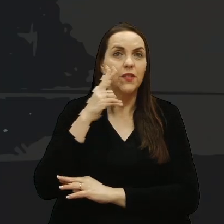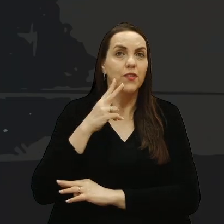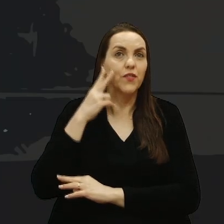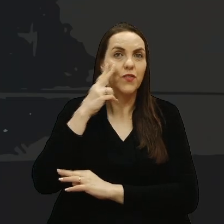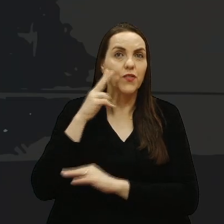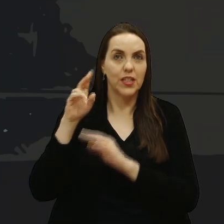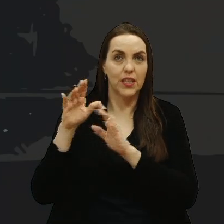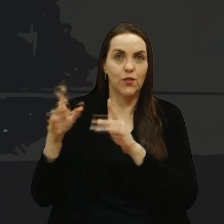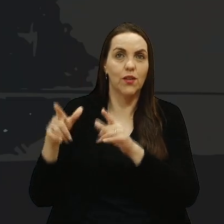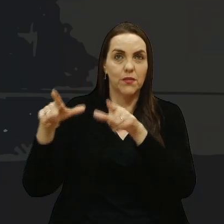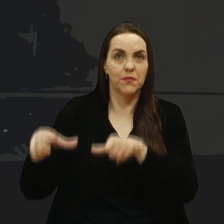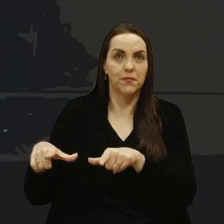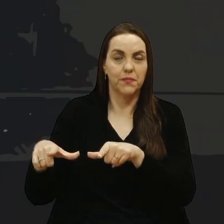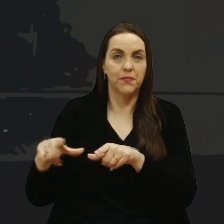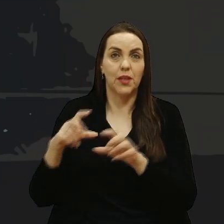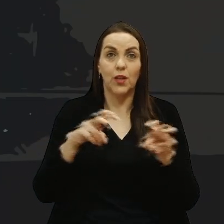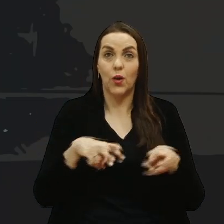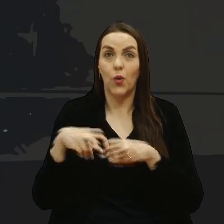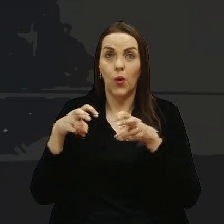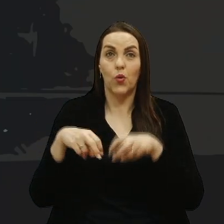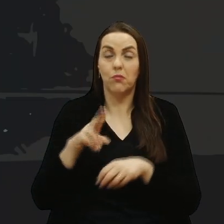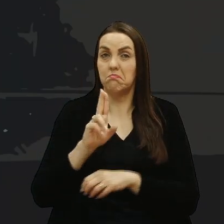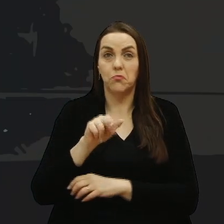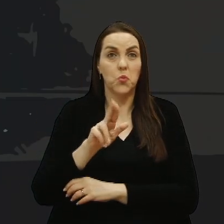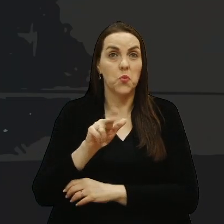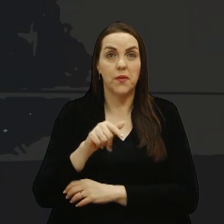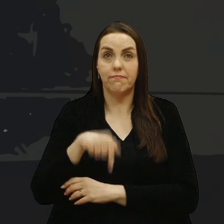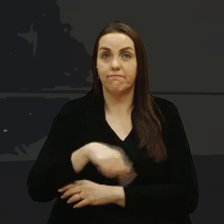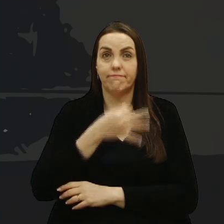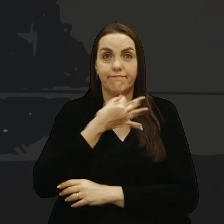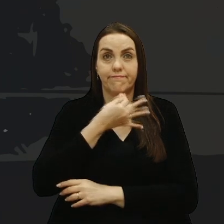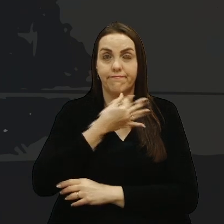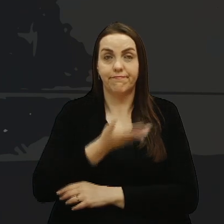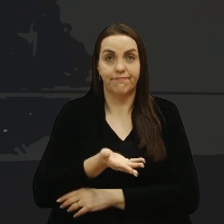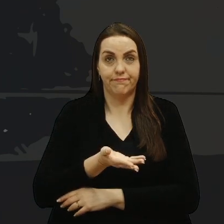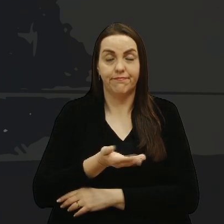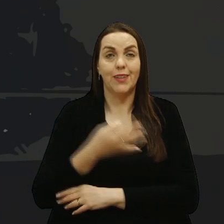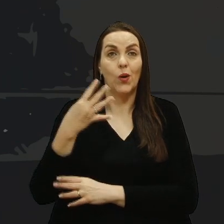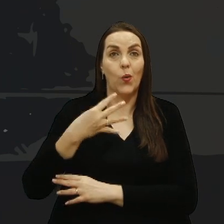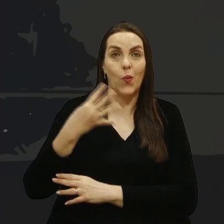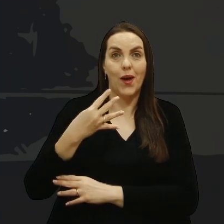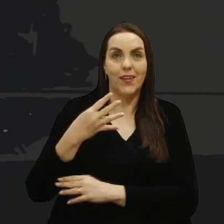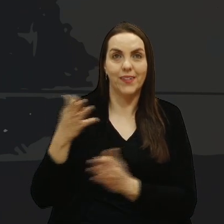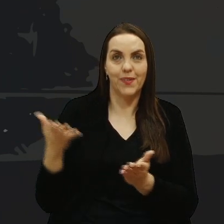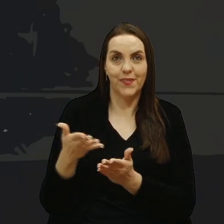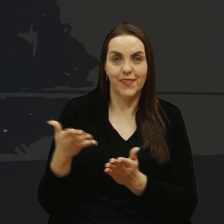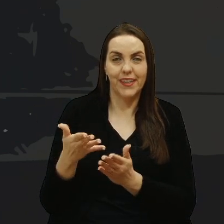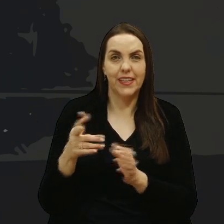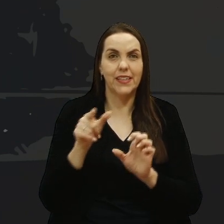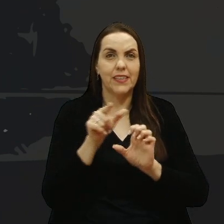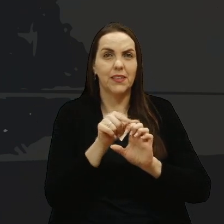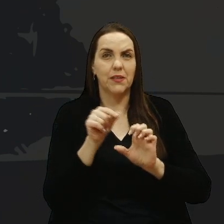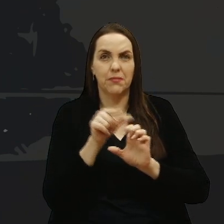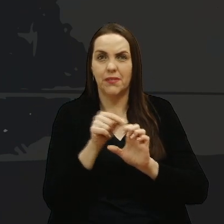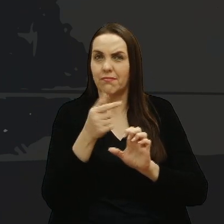colonial, nós não tínhamos nenhuma em Caxias do Sul, já estamos com a 4ª, vários